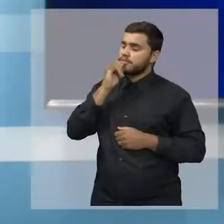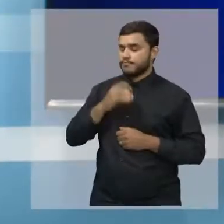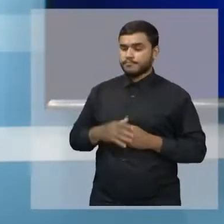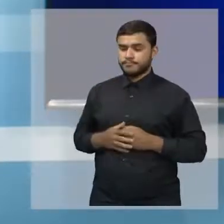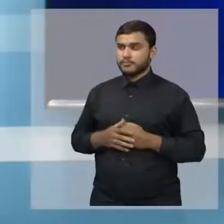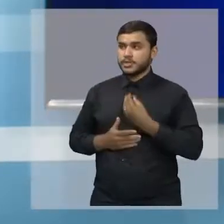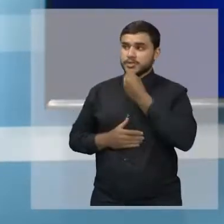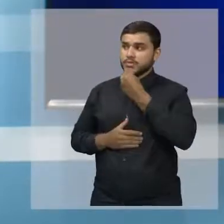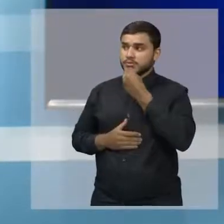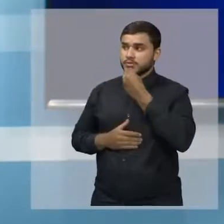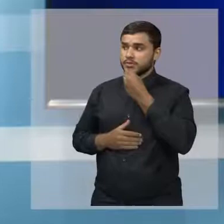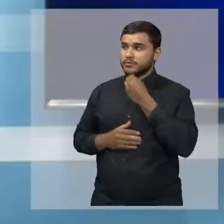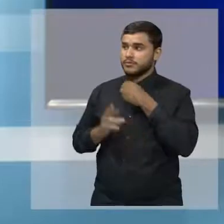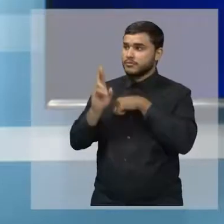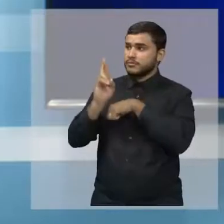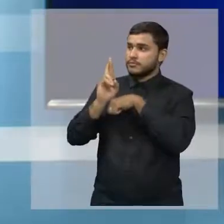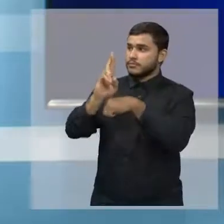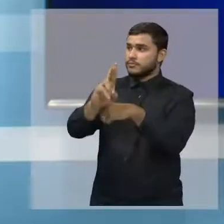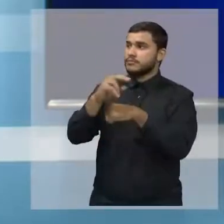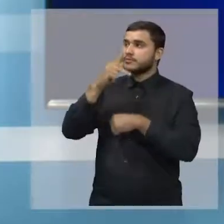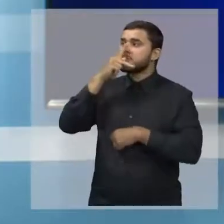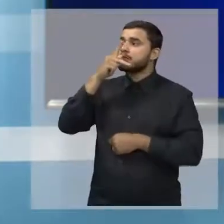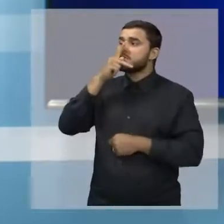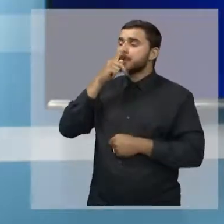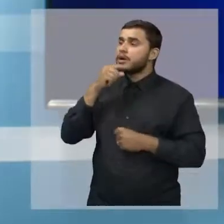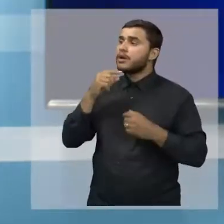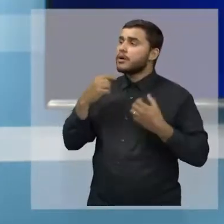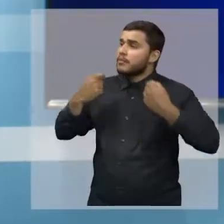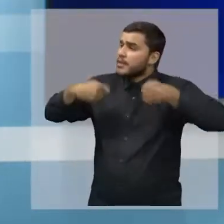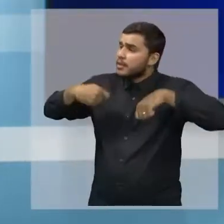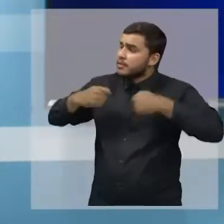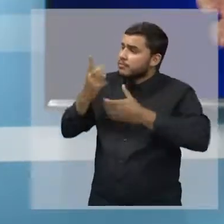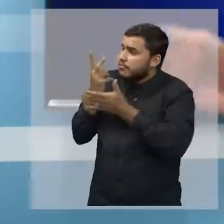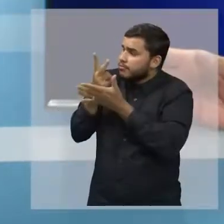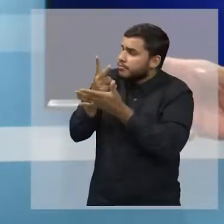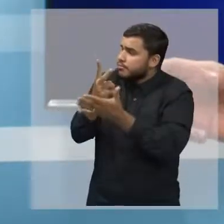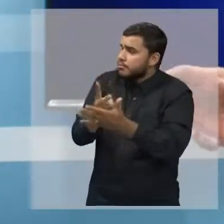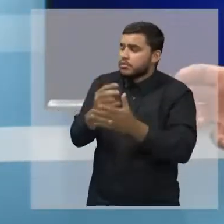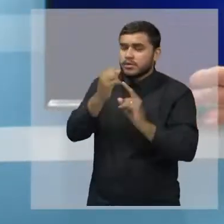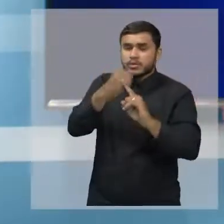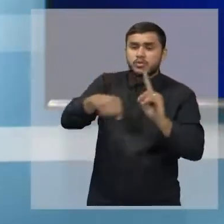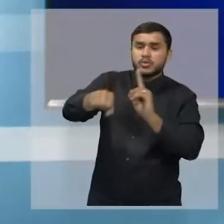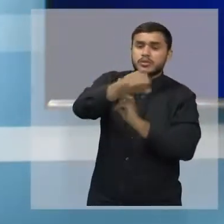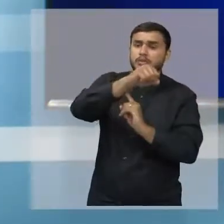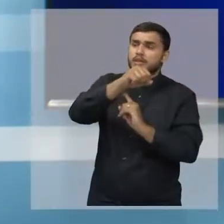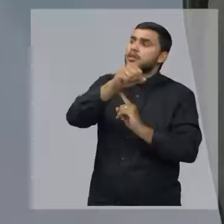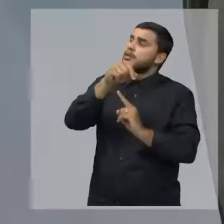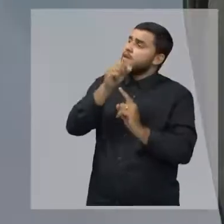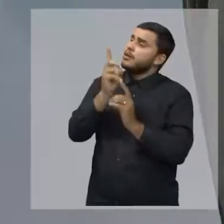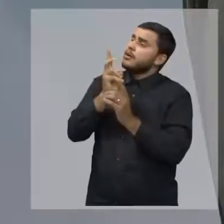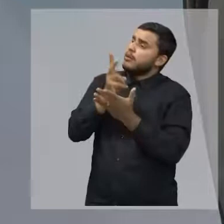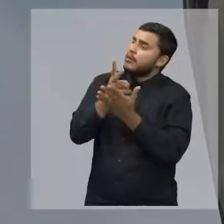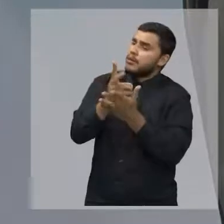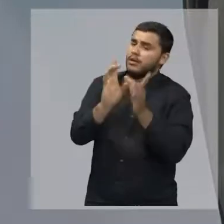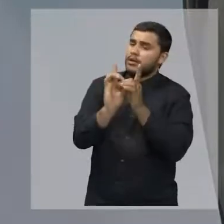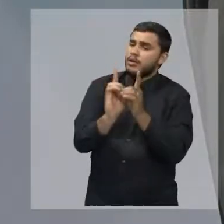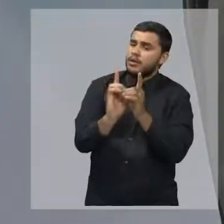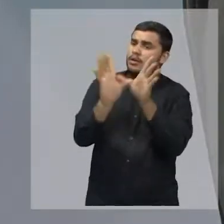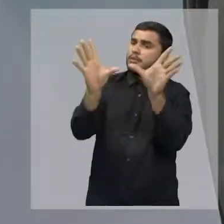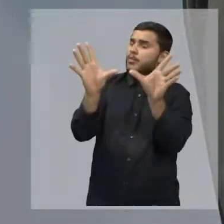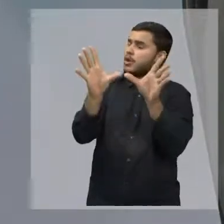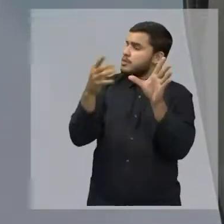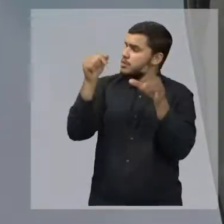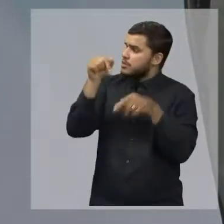com a devida representação que devem guardar em relação à sociedade brasileira, a sociedade que